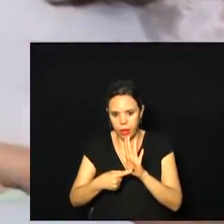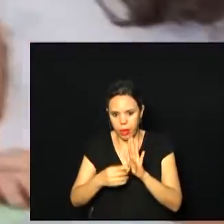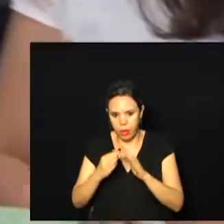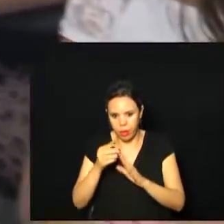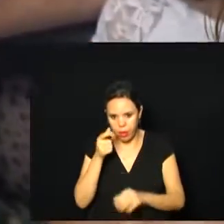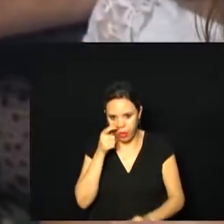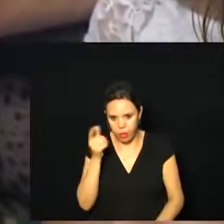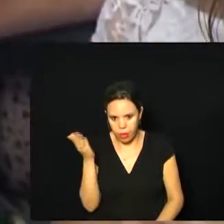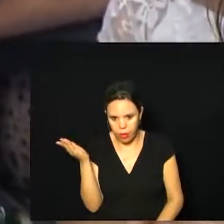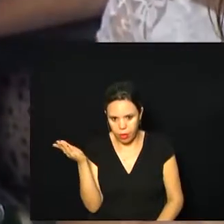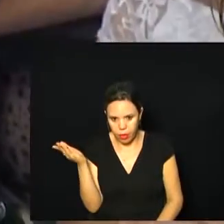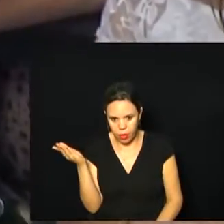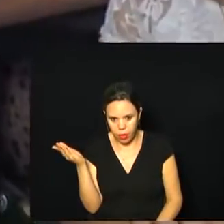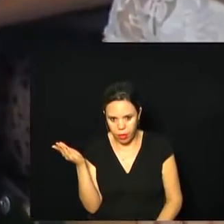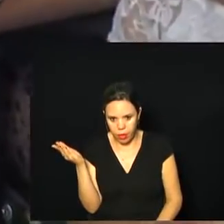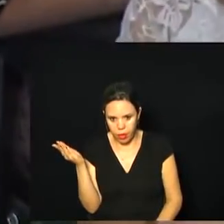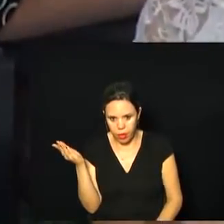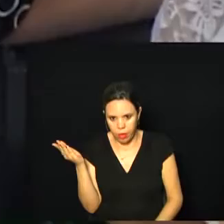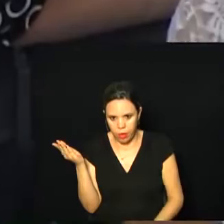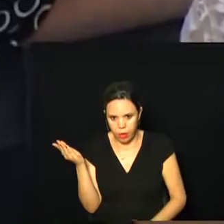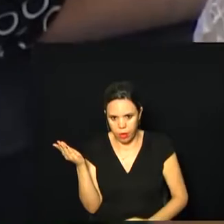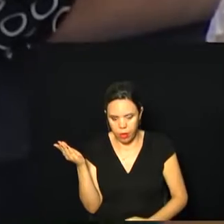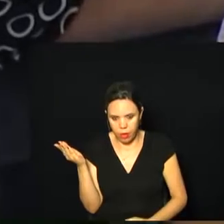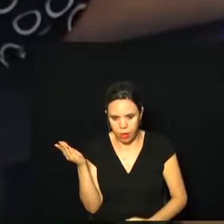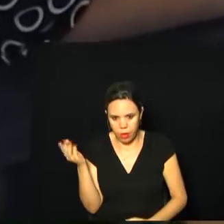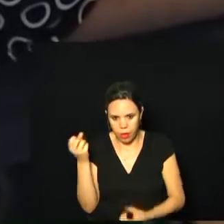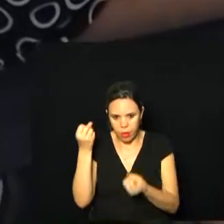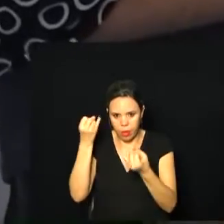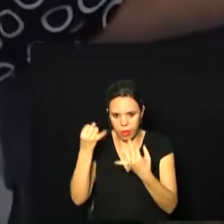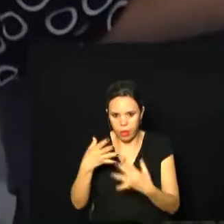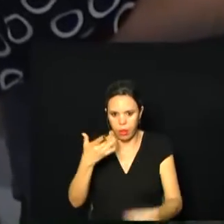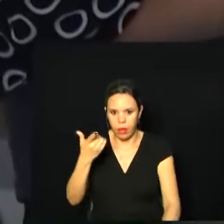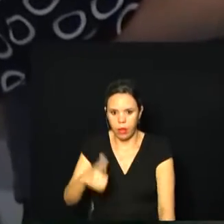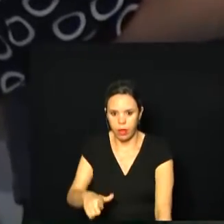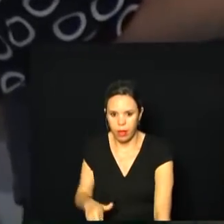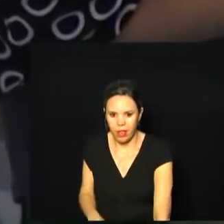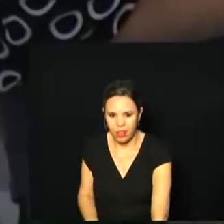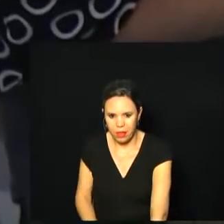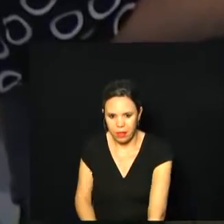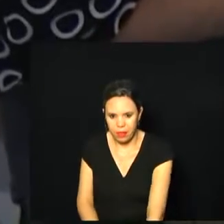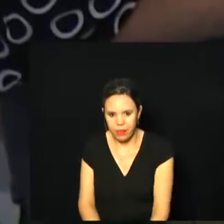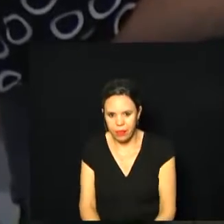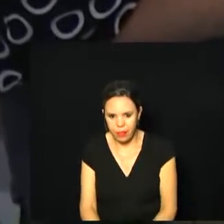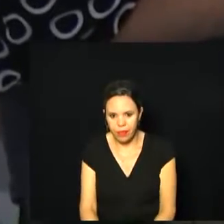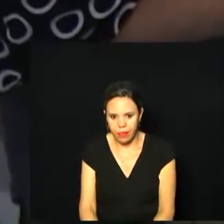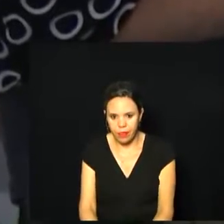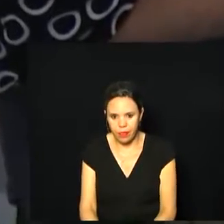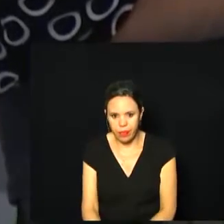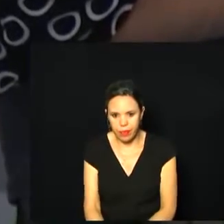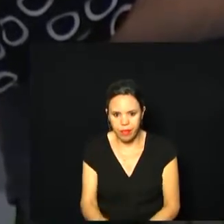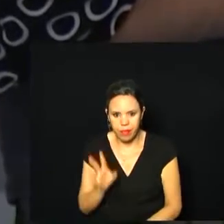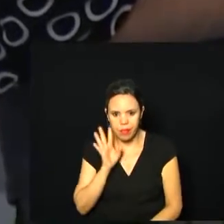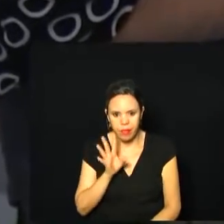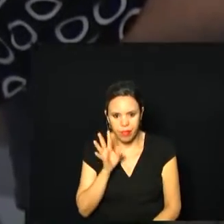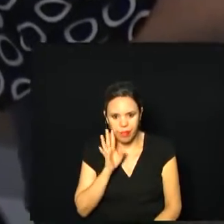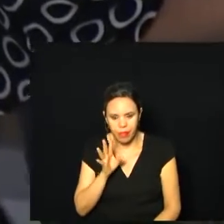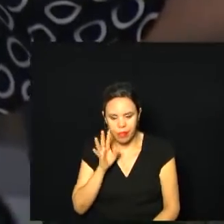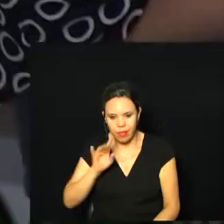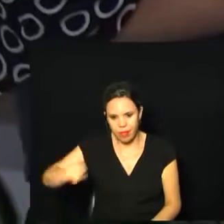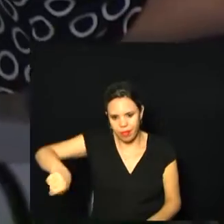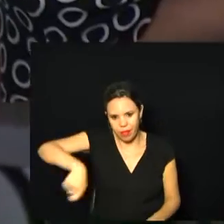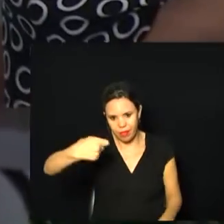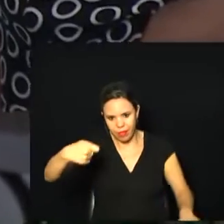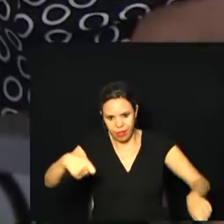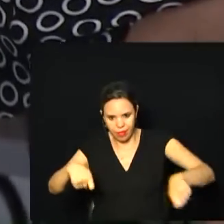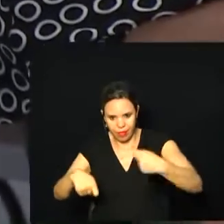casa, para o pessoal que está em casa assistindo, ó? Conte e reconte. Que beleza. Tem um tenista aqui, ó,